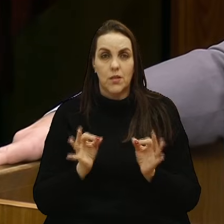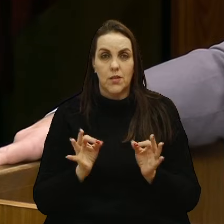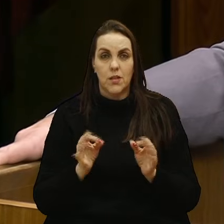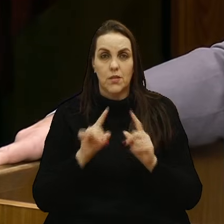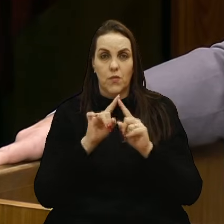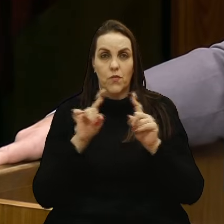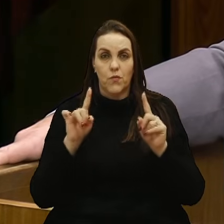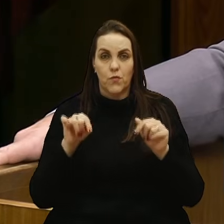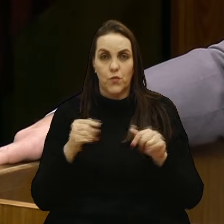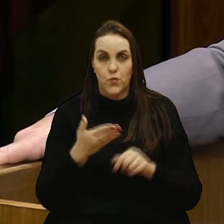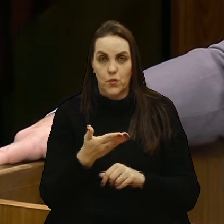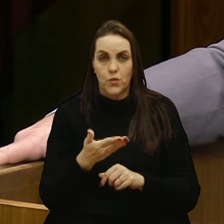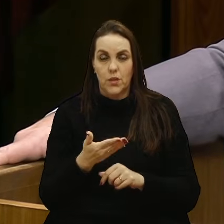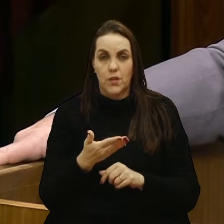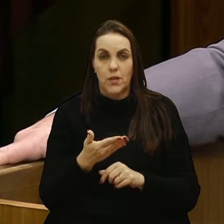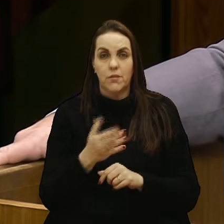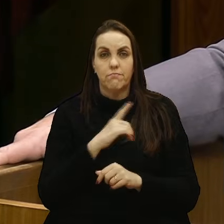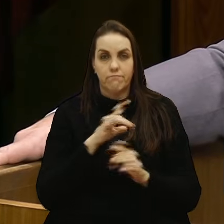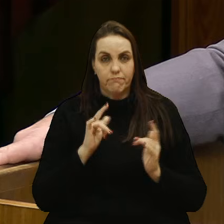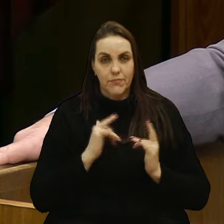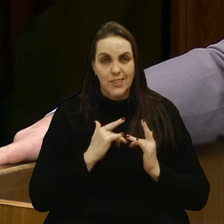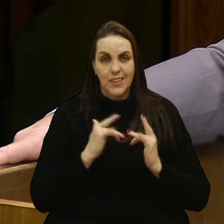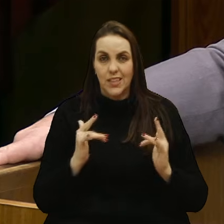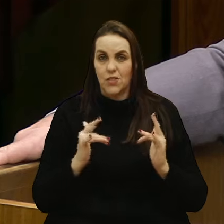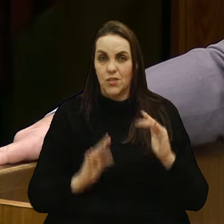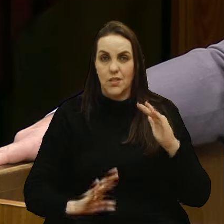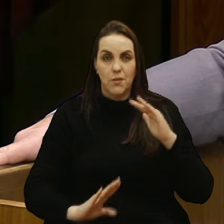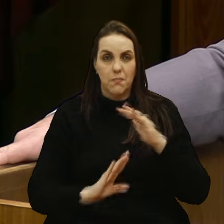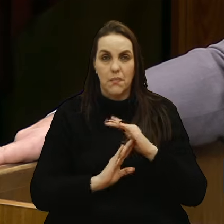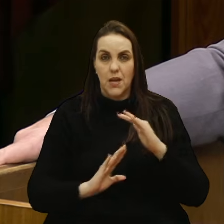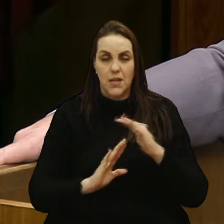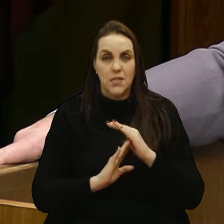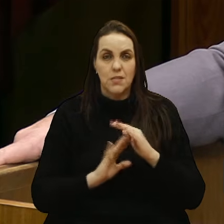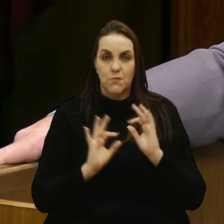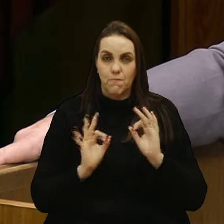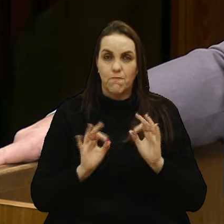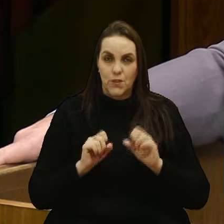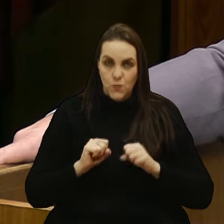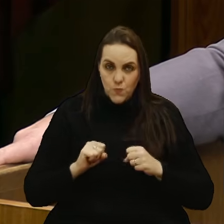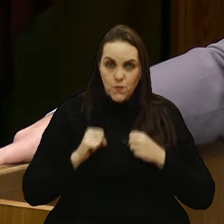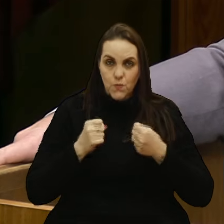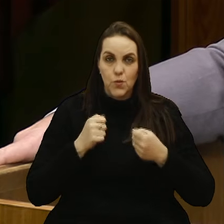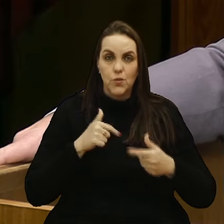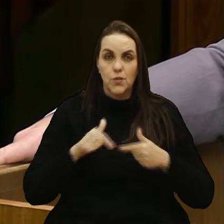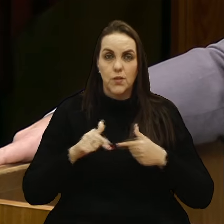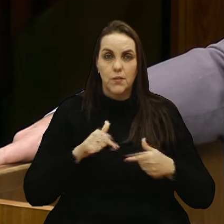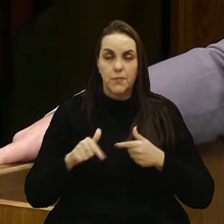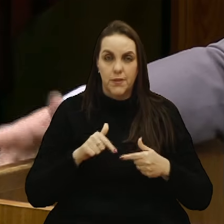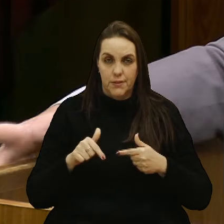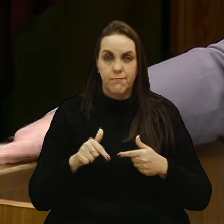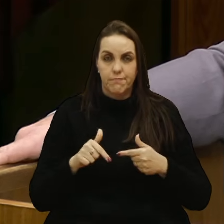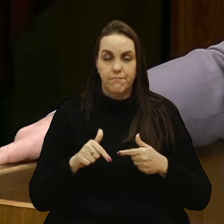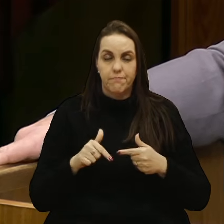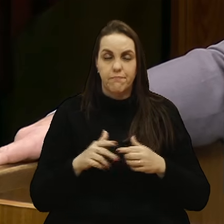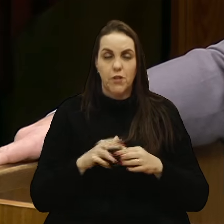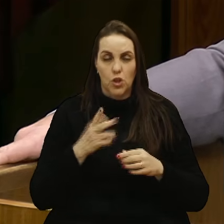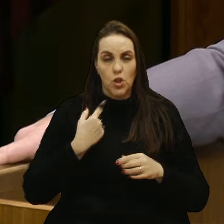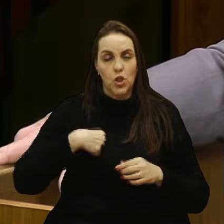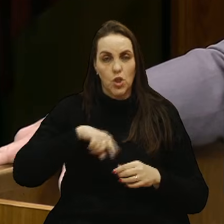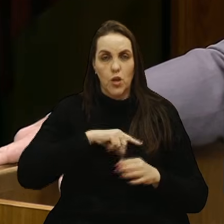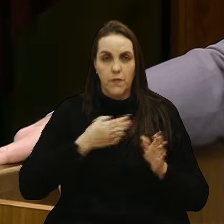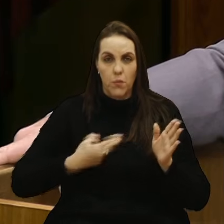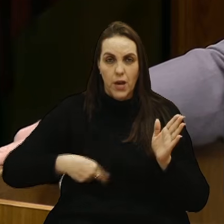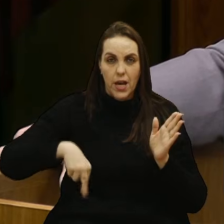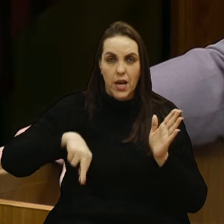funcionários estão se dedicando ao máximo, vestindo a camisa dessa empresa, e nós vamos sim recuperar. Vocês podem